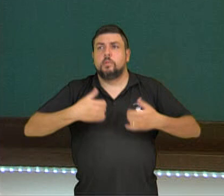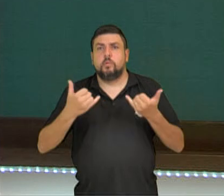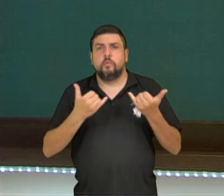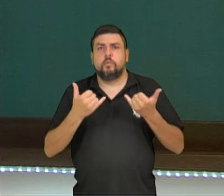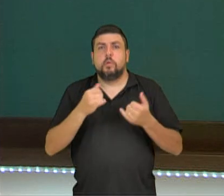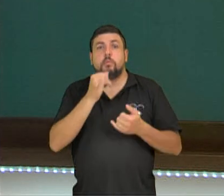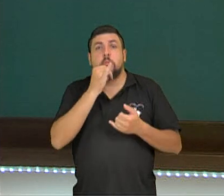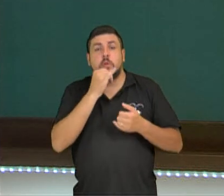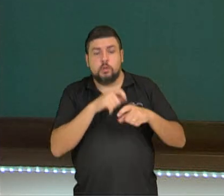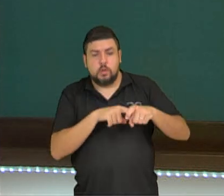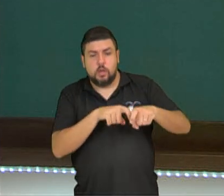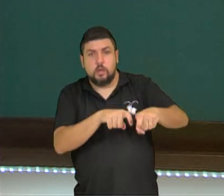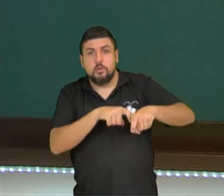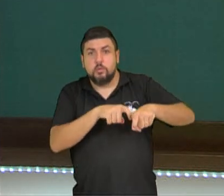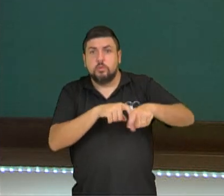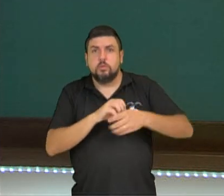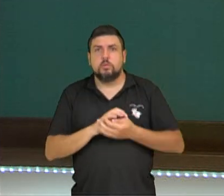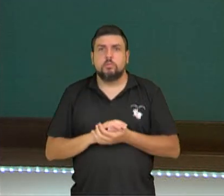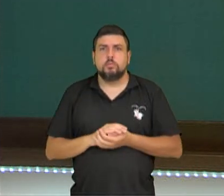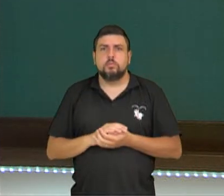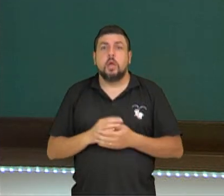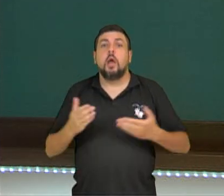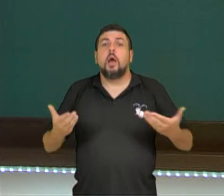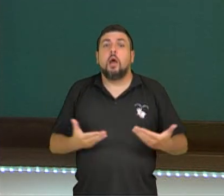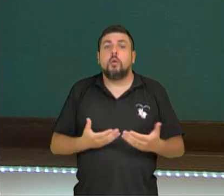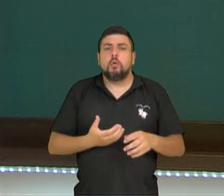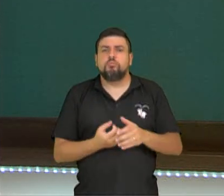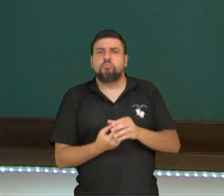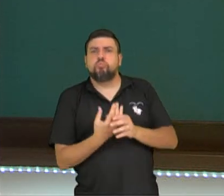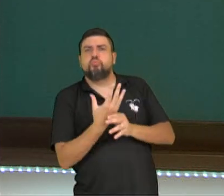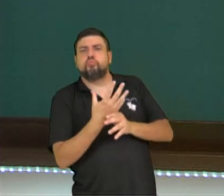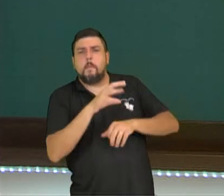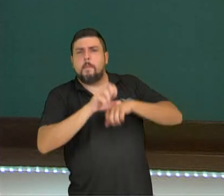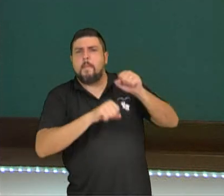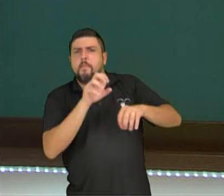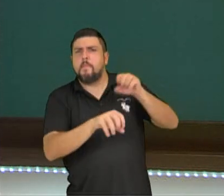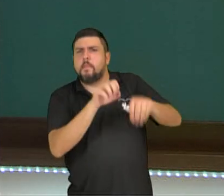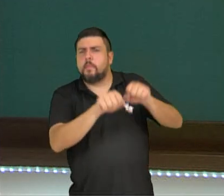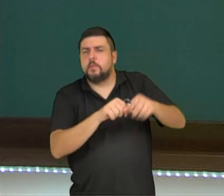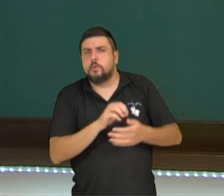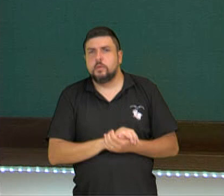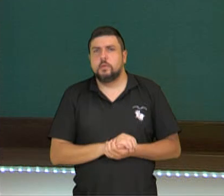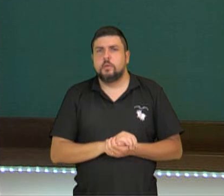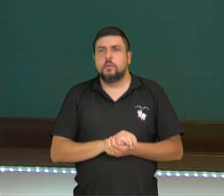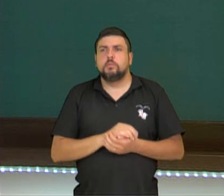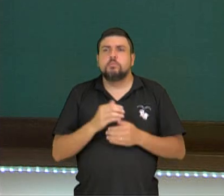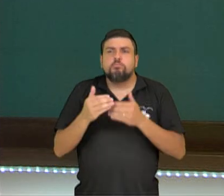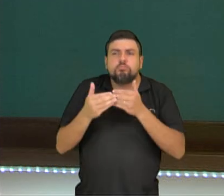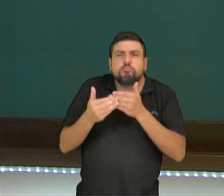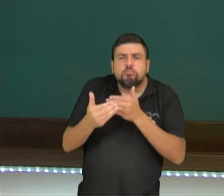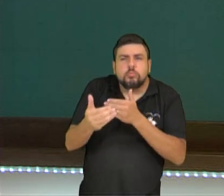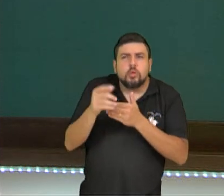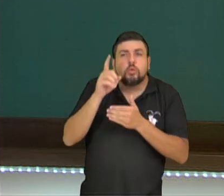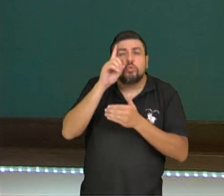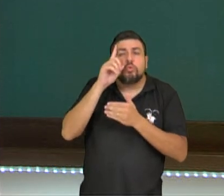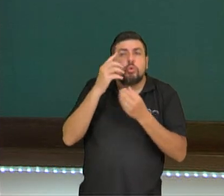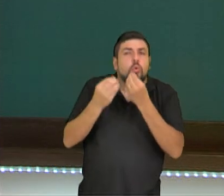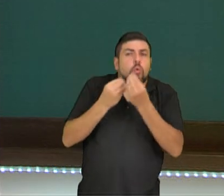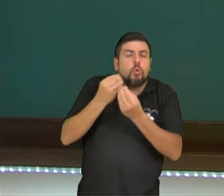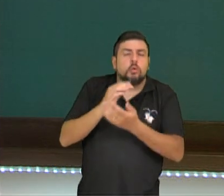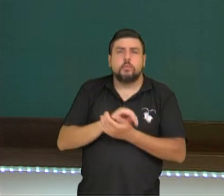caso da agricultura, a época de colheita, então, como está a previsão do tempo para os próximos dias? e isso